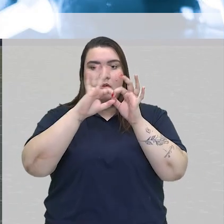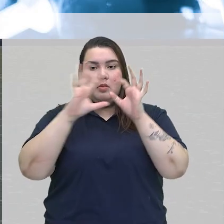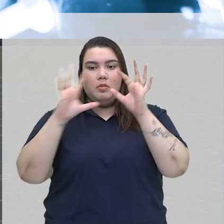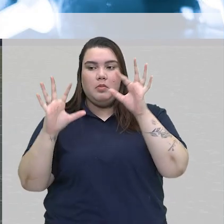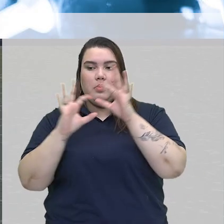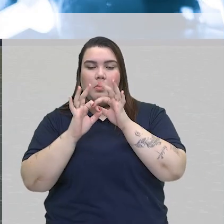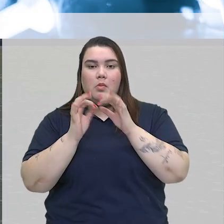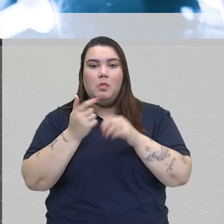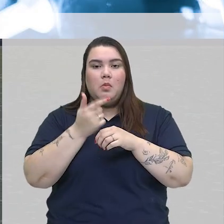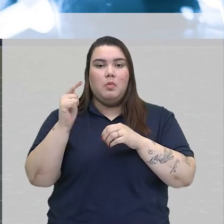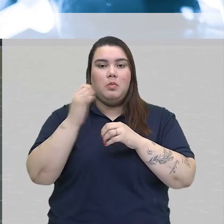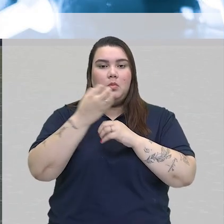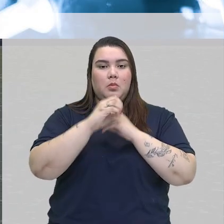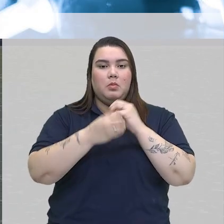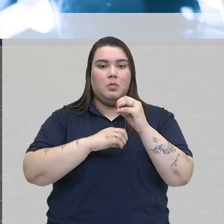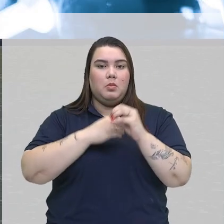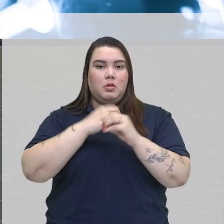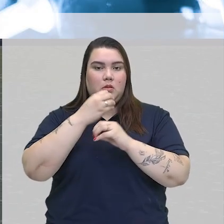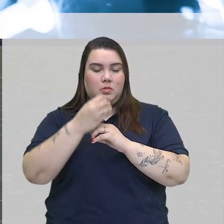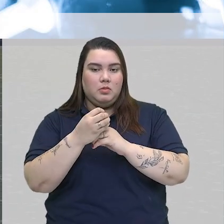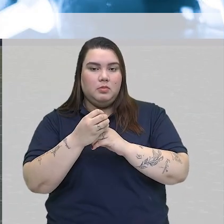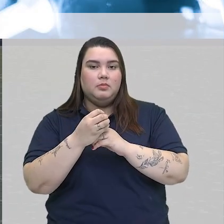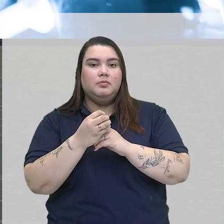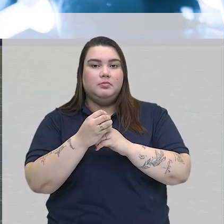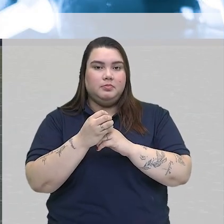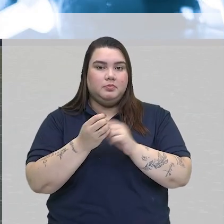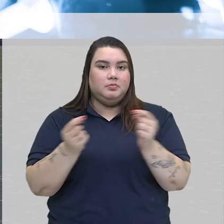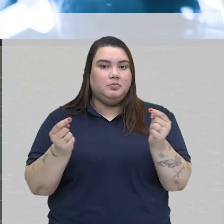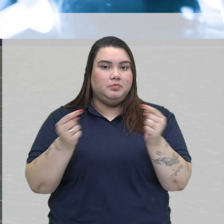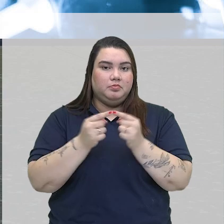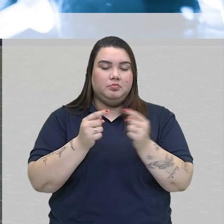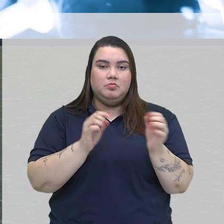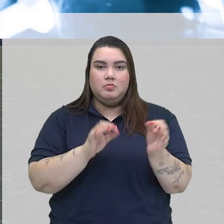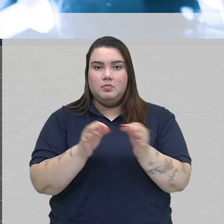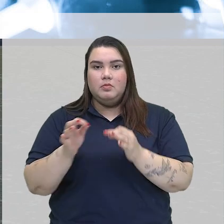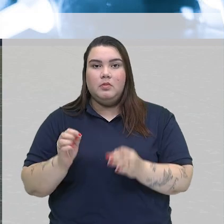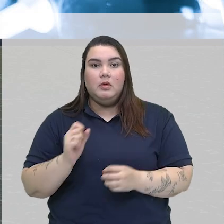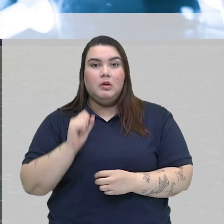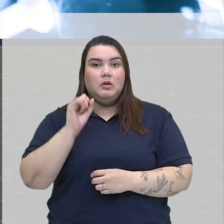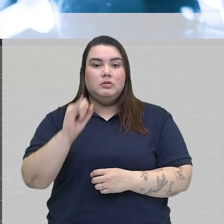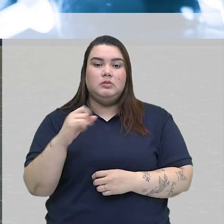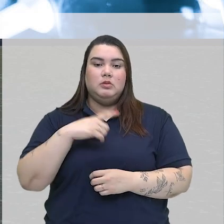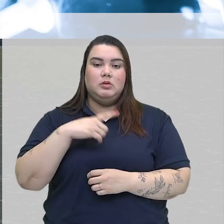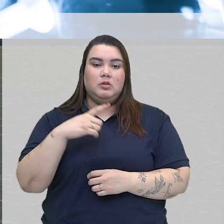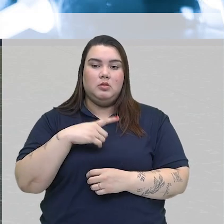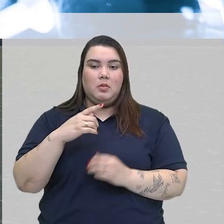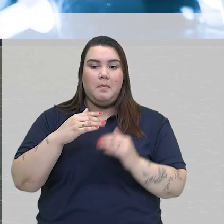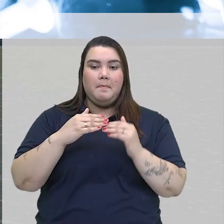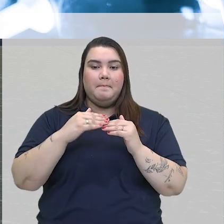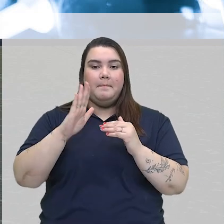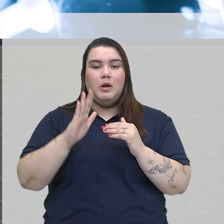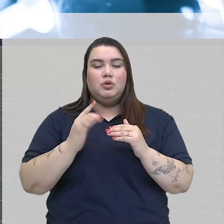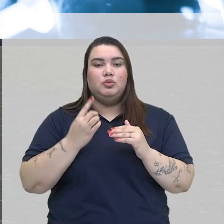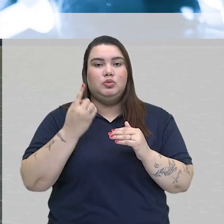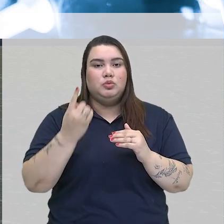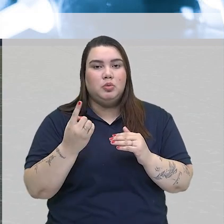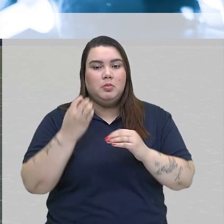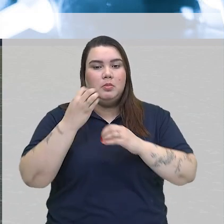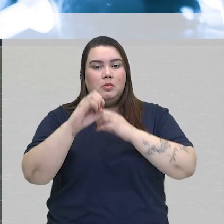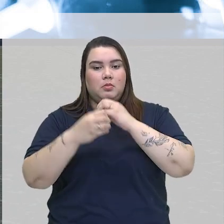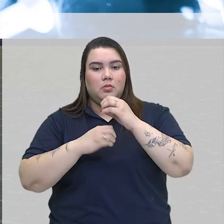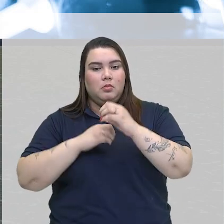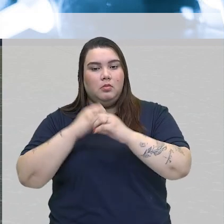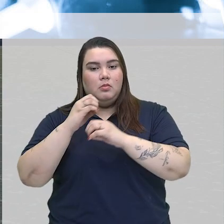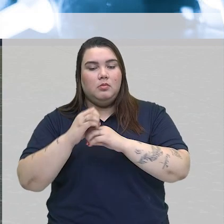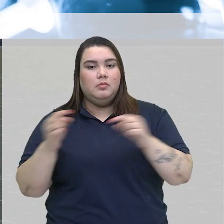outra molécula de oxigênio, certo? E se juntar mais uma molécula de